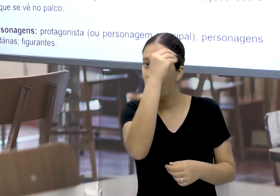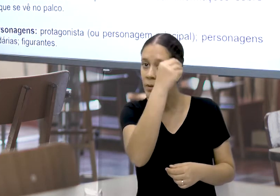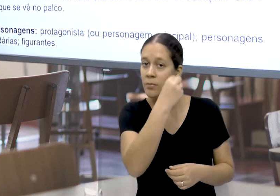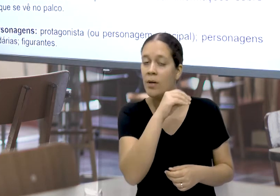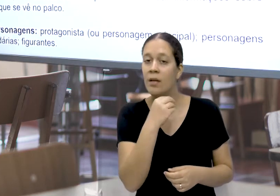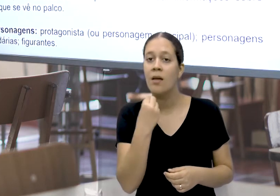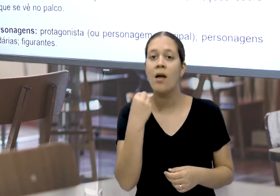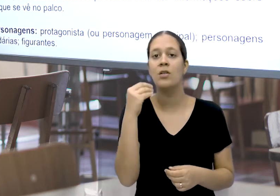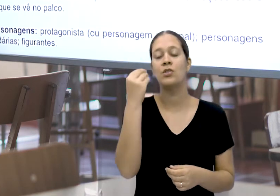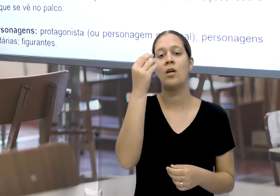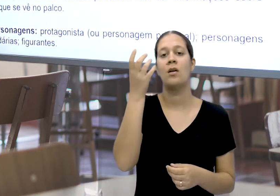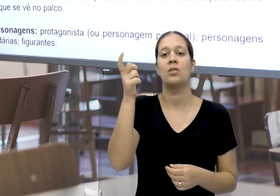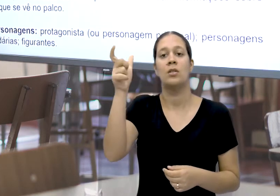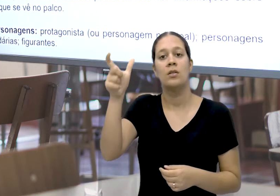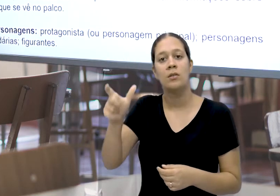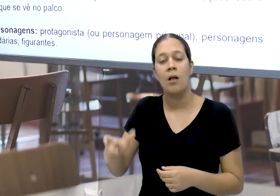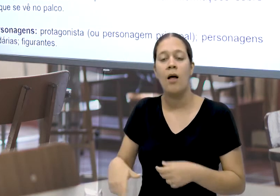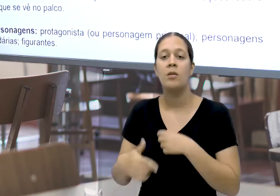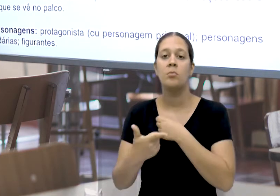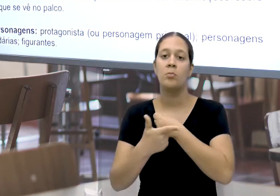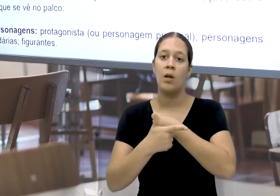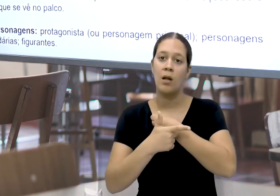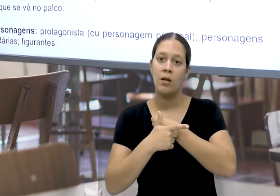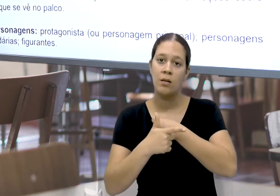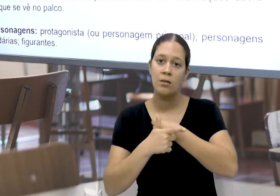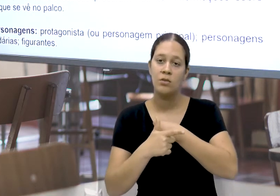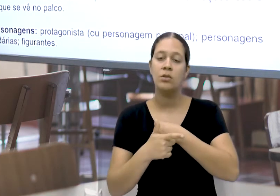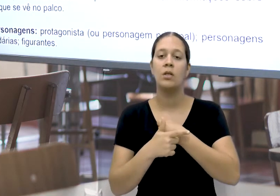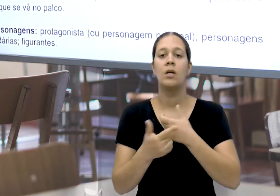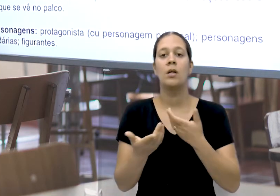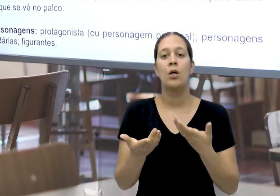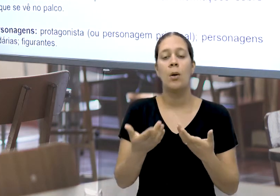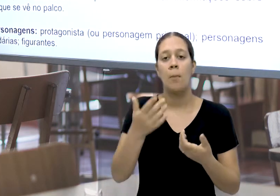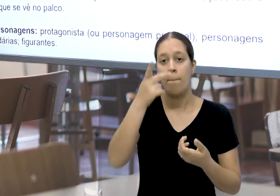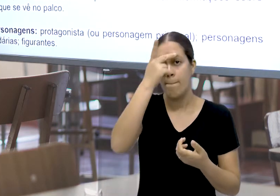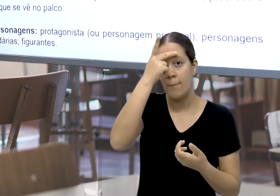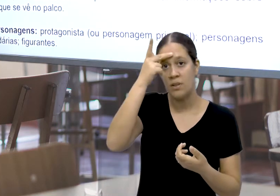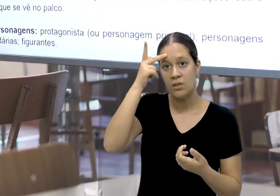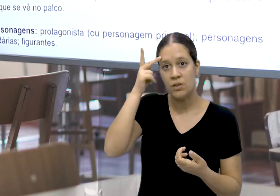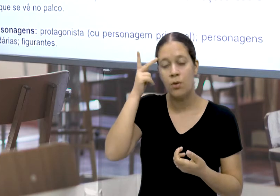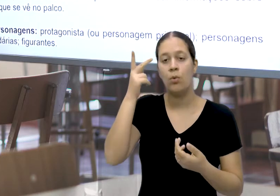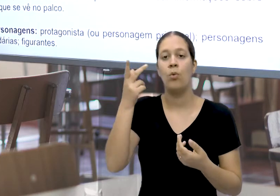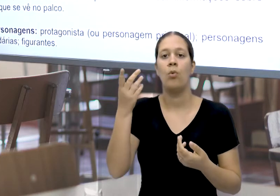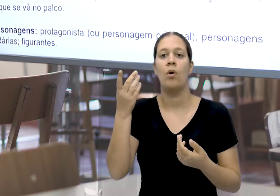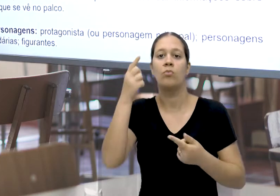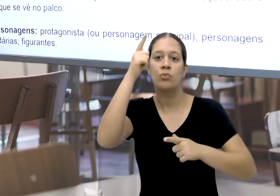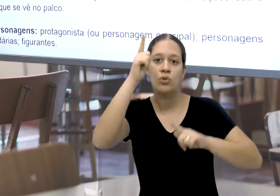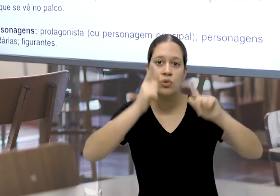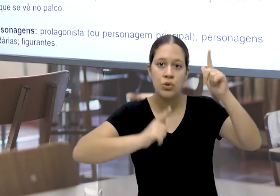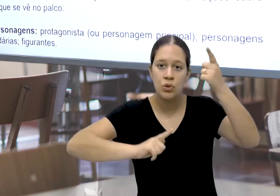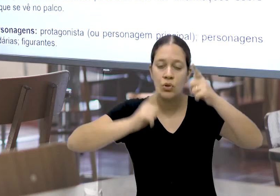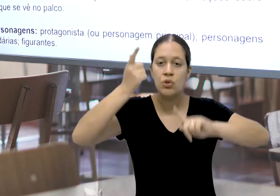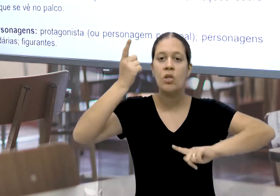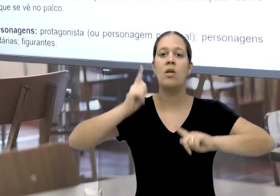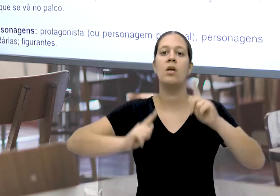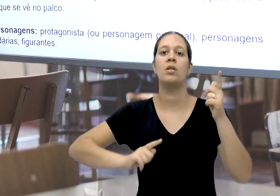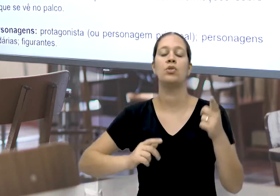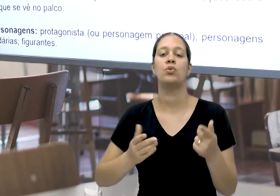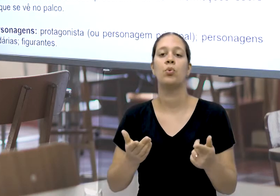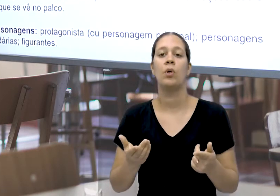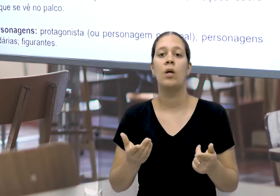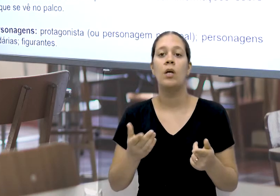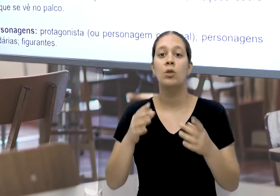texto dramático. Ou seria uma maior bagunça, né? Quem escreve um texto dramático